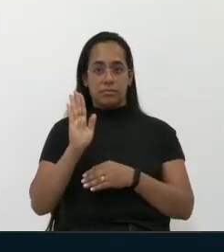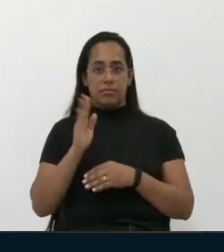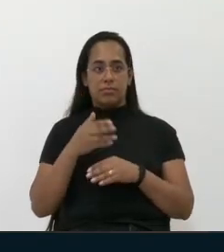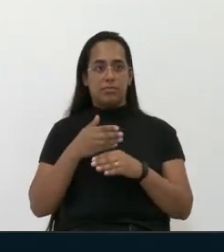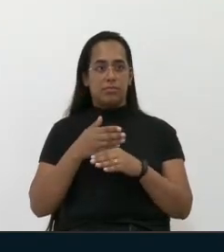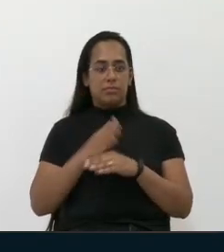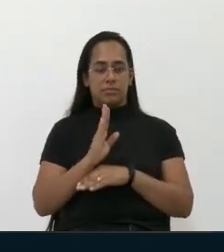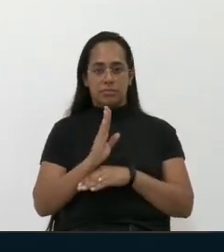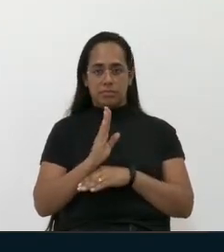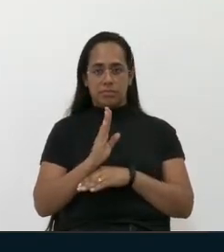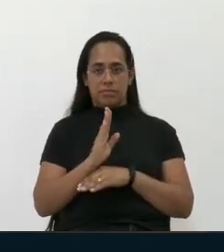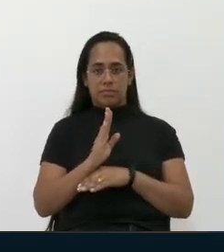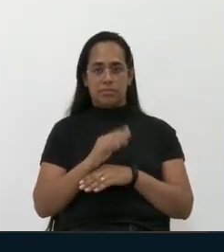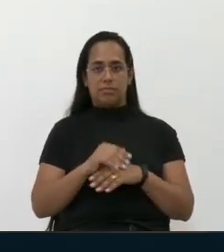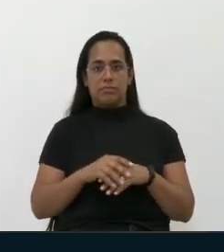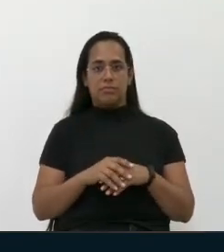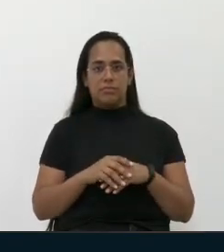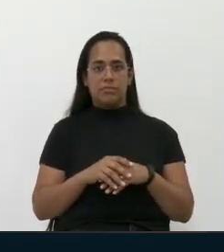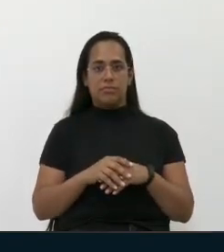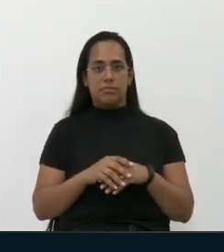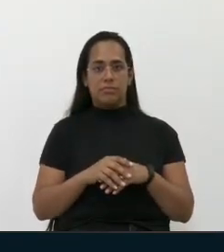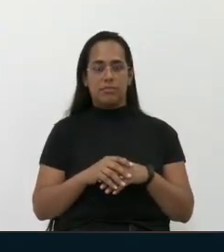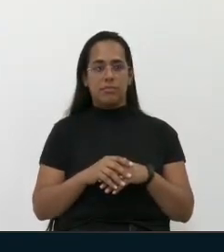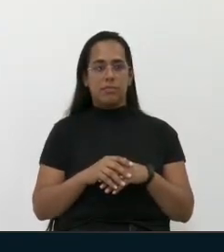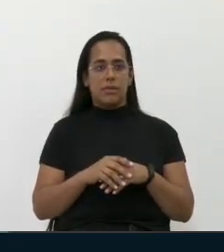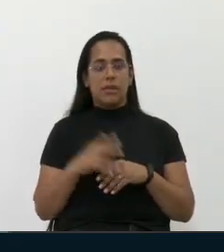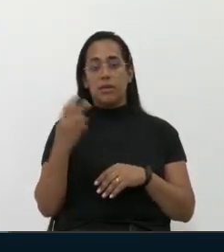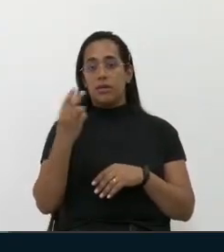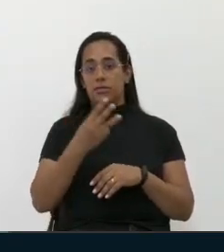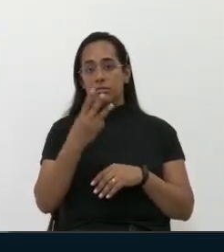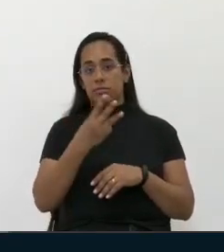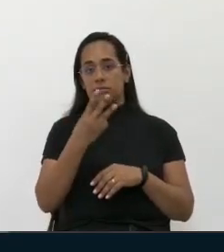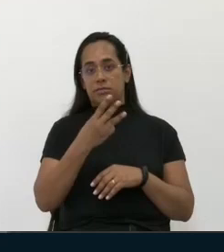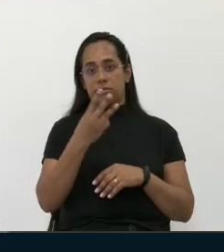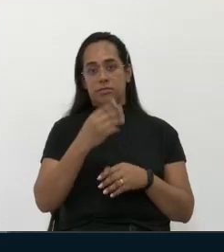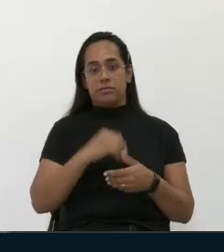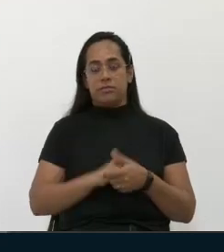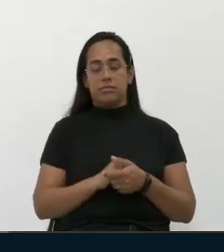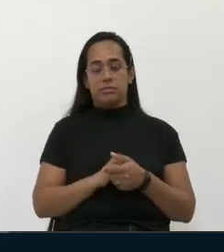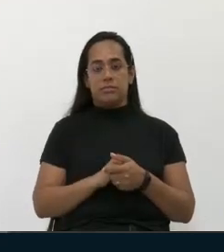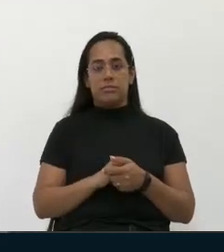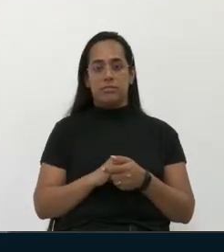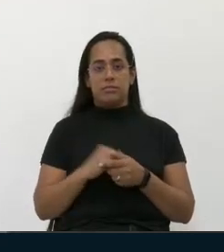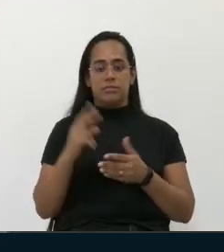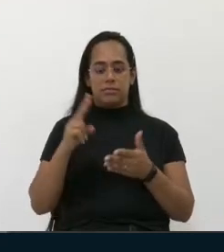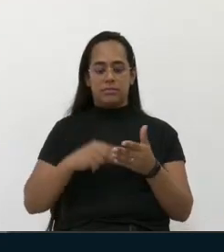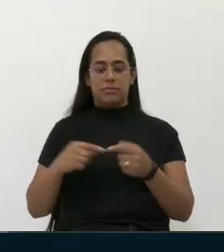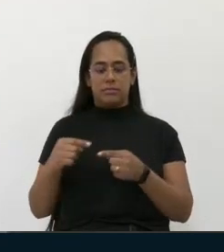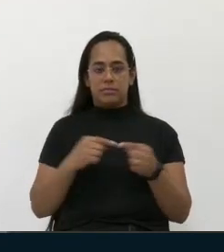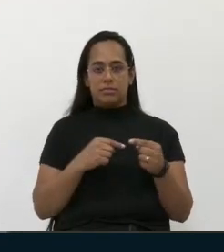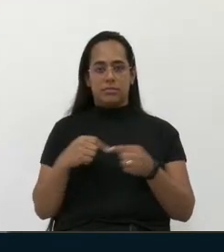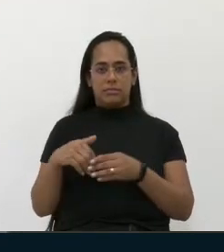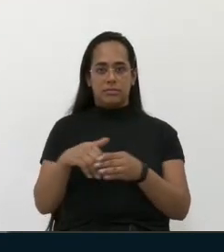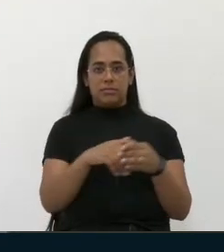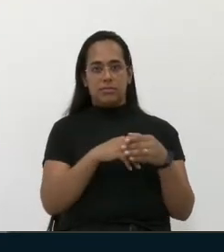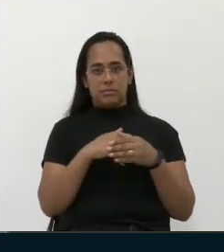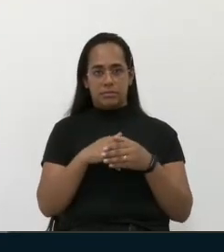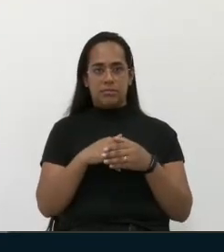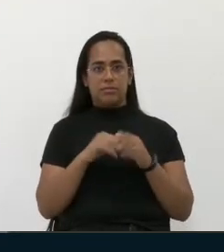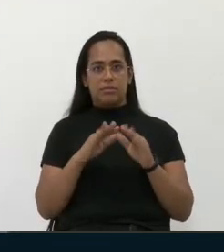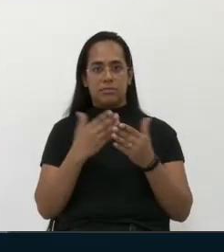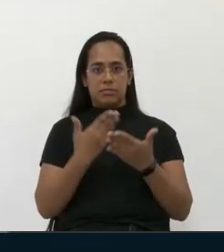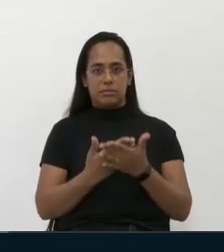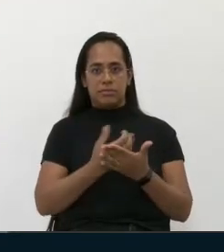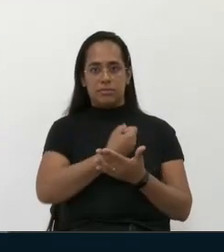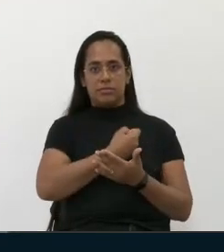encaminhe-se. Item terceiro. Leitura, discussão e votação do requerimento de informação